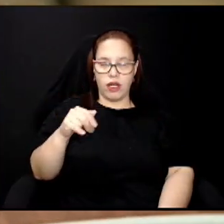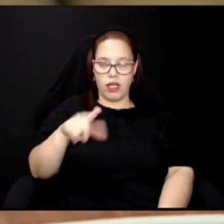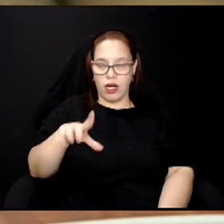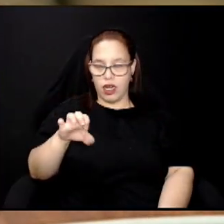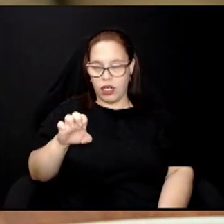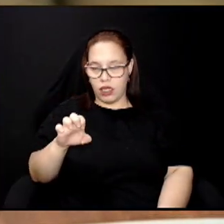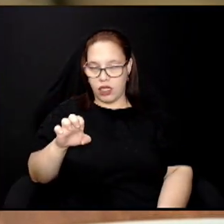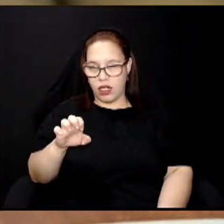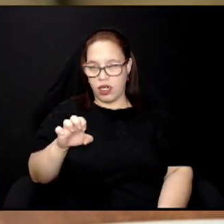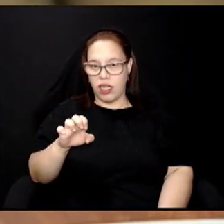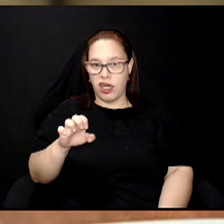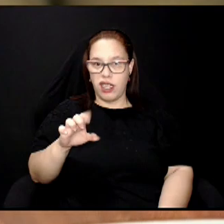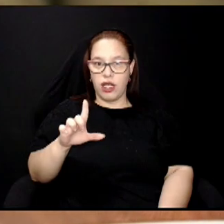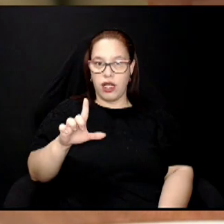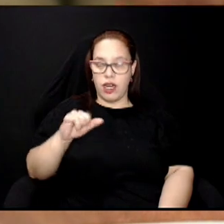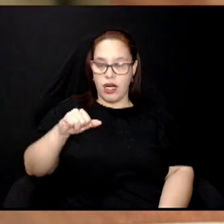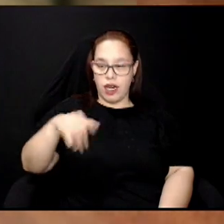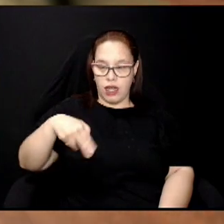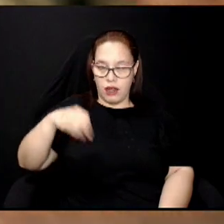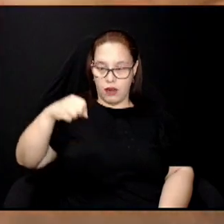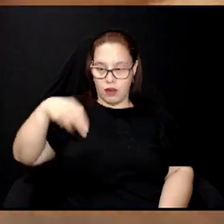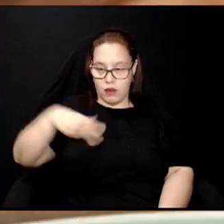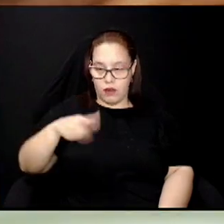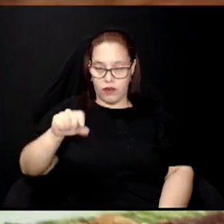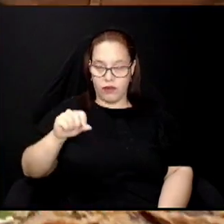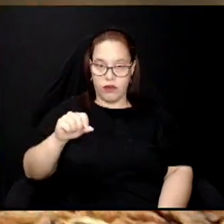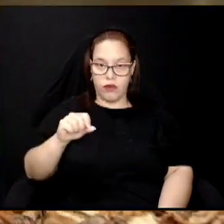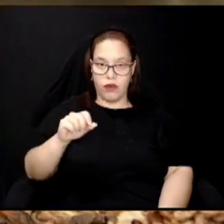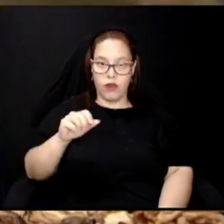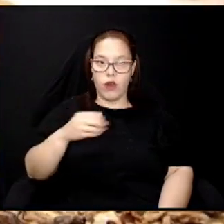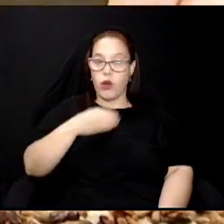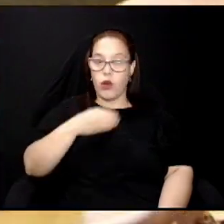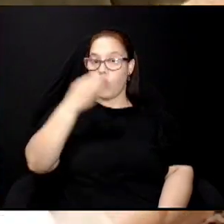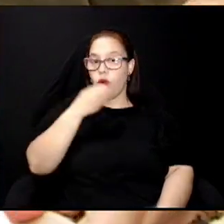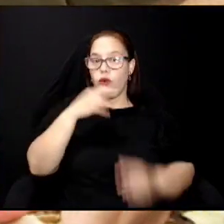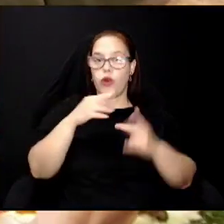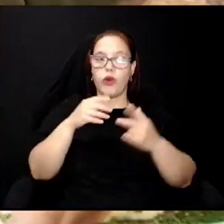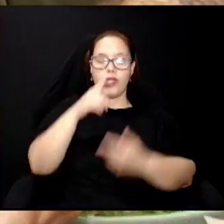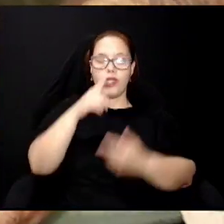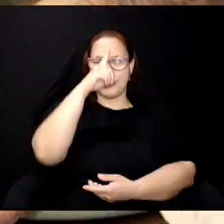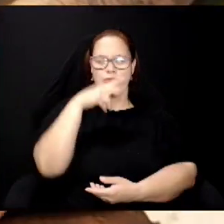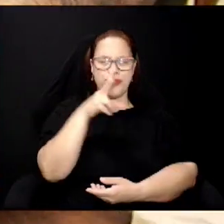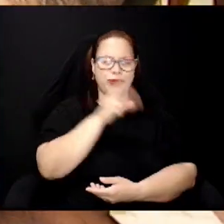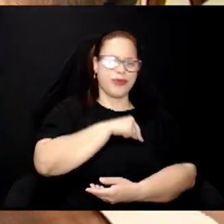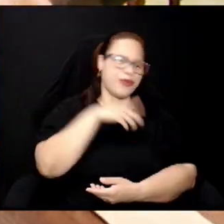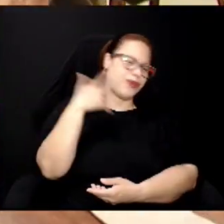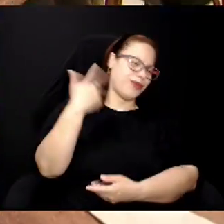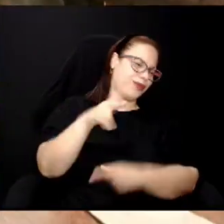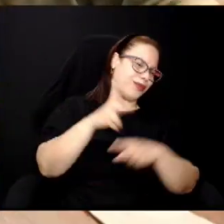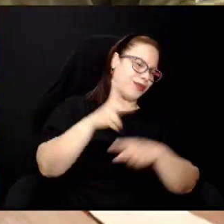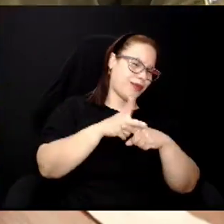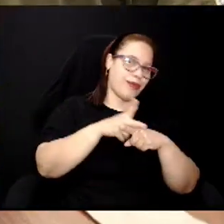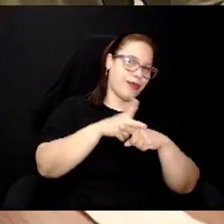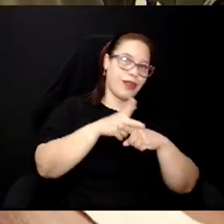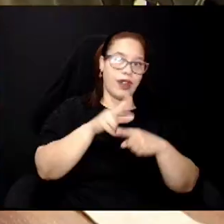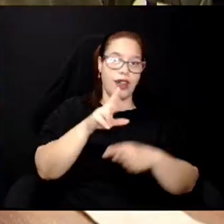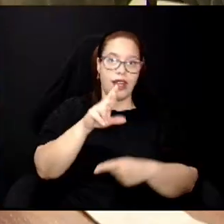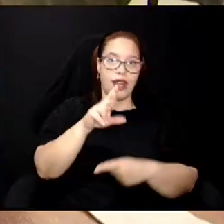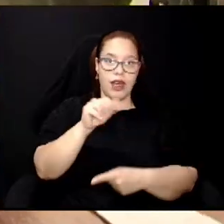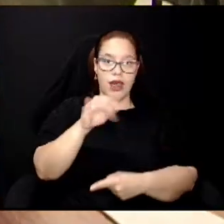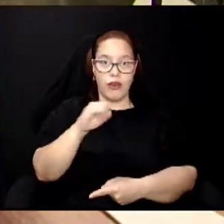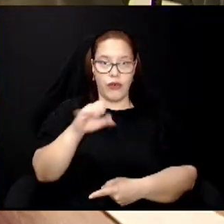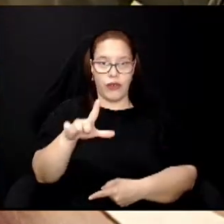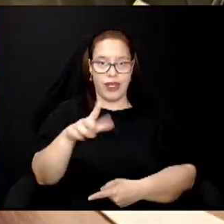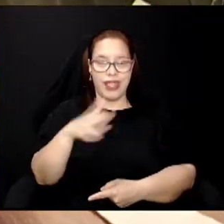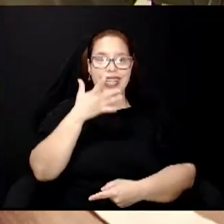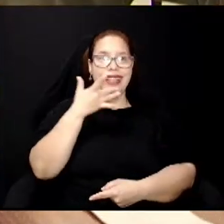de limoncello e mousse de frutas amarelas. Meu Deus do céu, meu cinegrafista, o Rafael Fernandes, tá